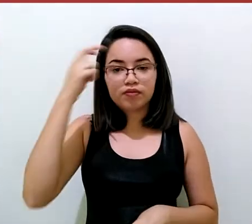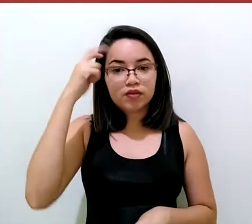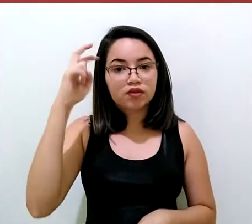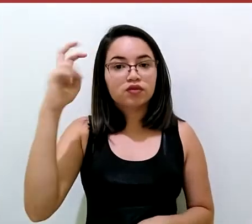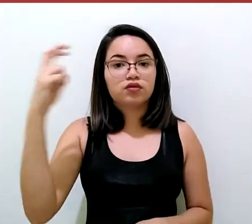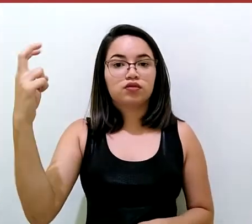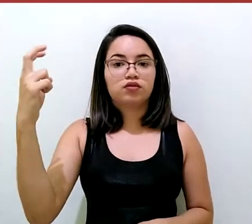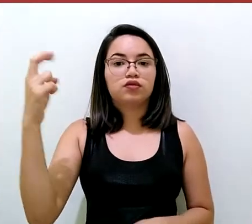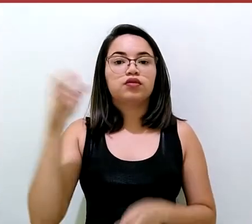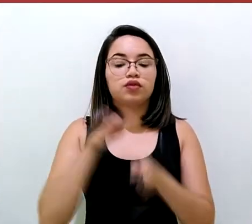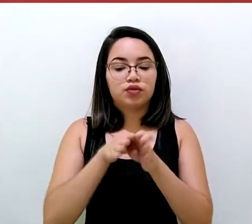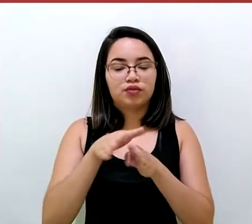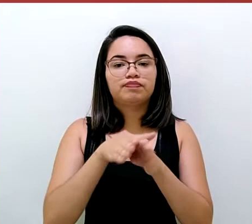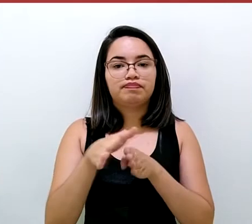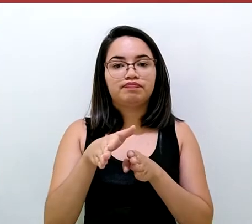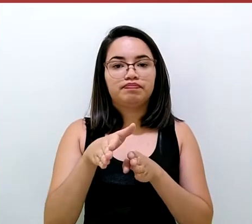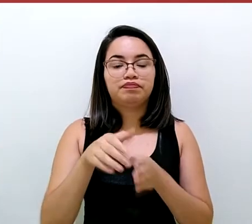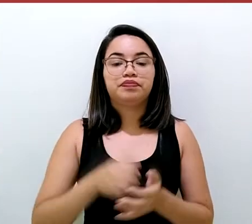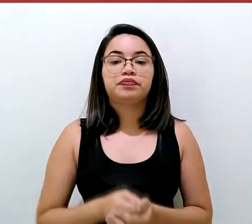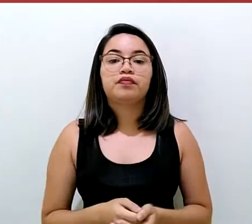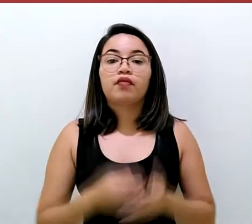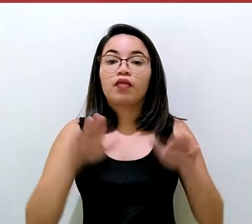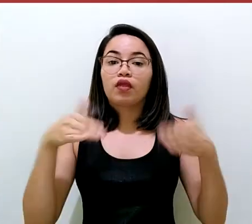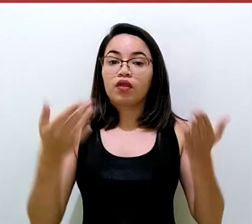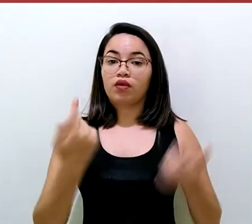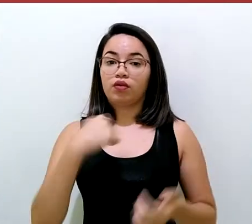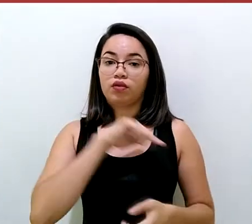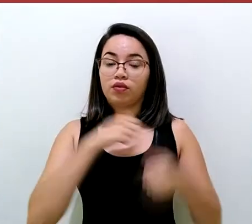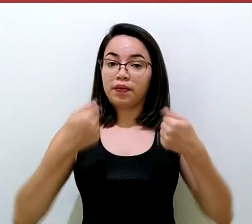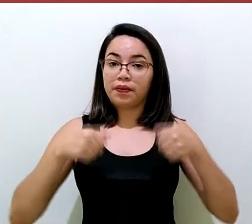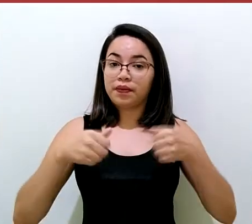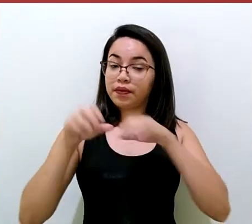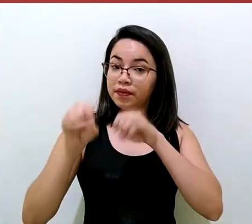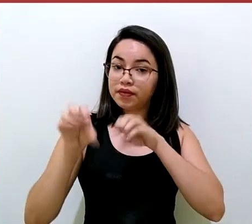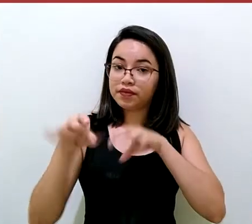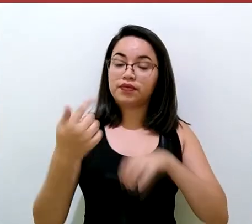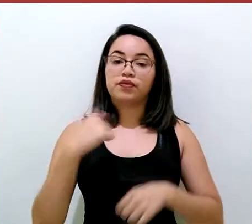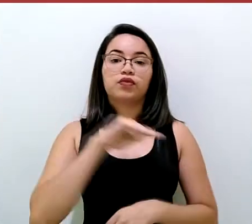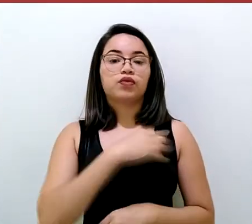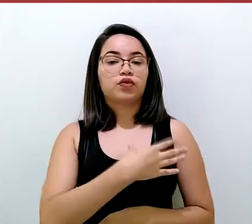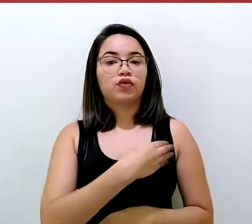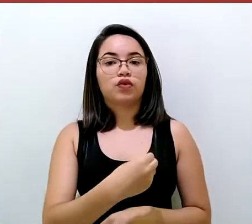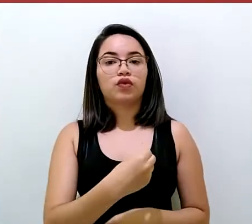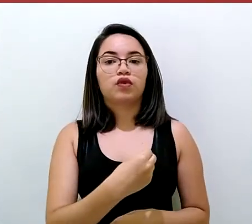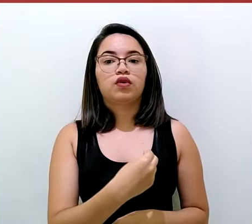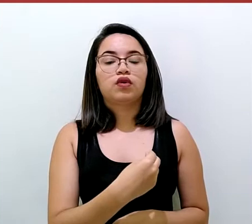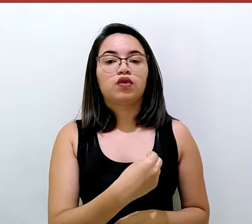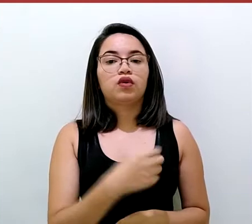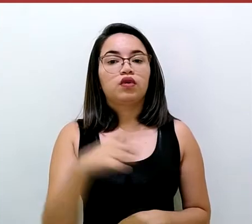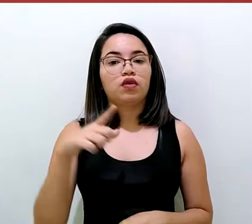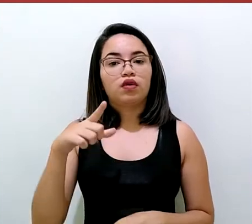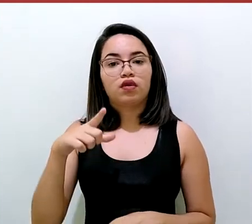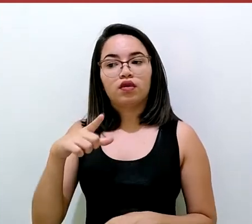desprezam a sabedoria e a instrução. Então, nós precisamos ensinar aos nossos filhos